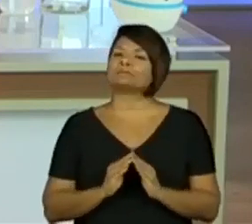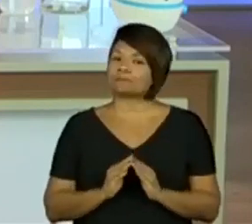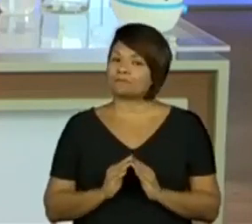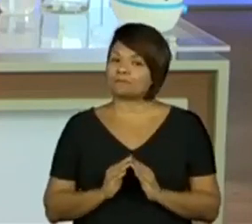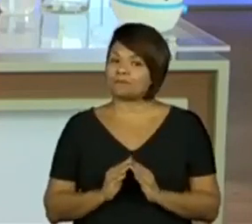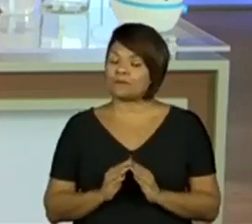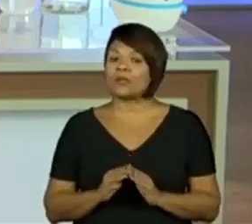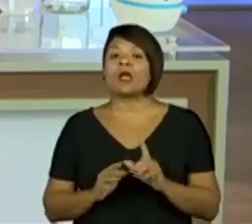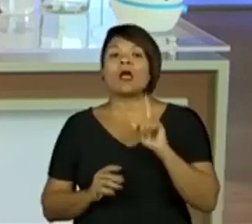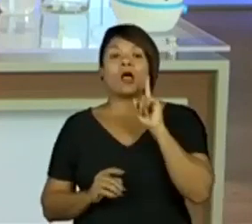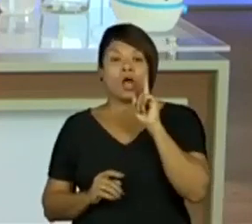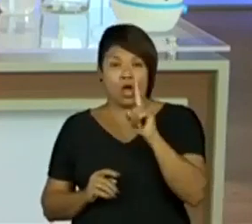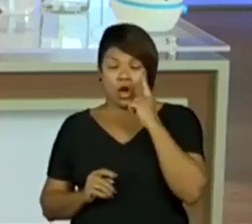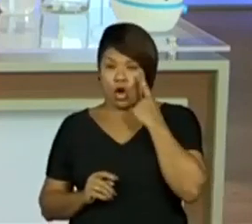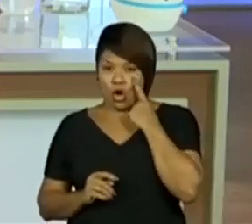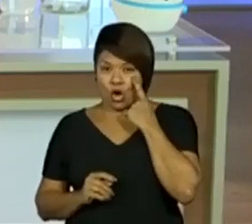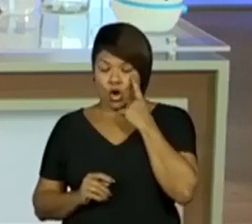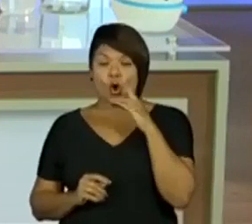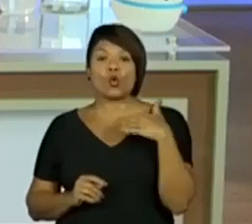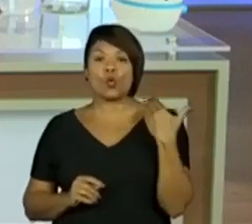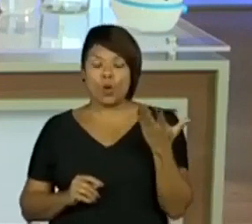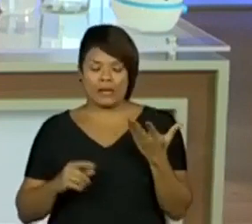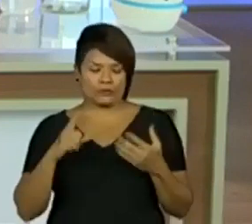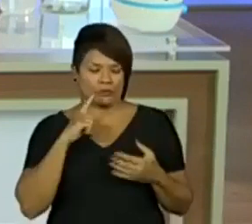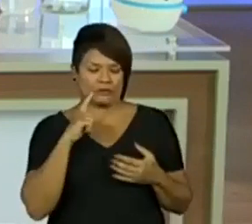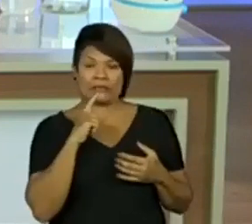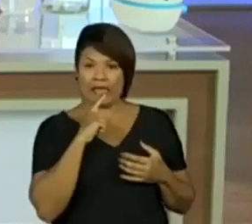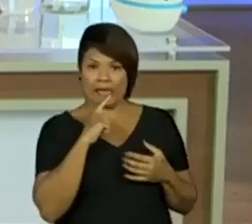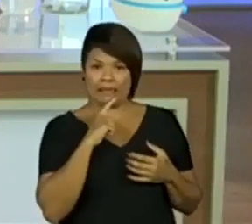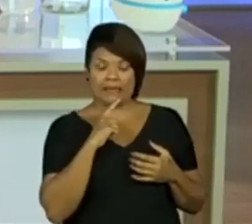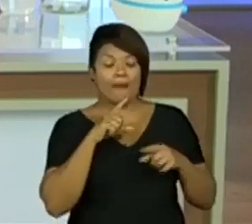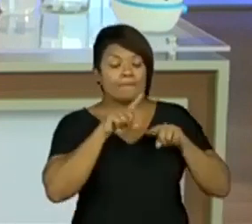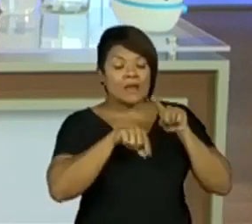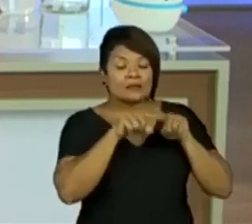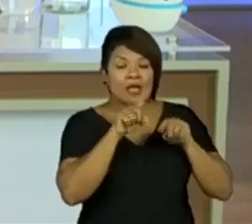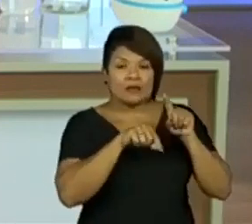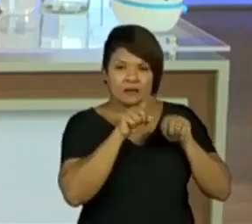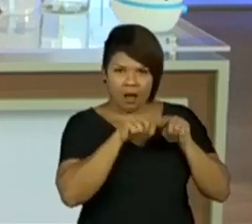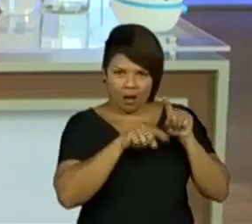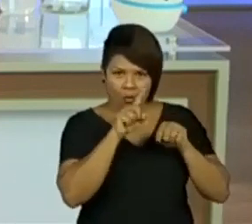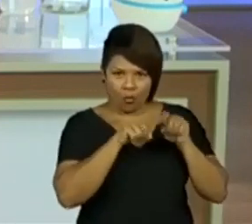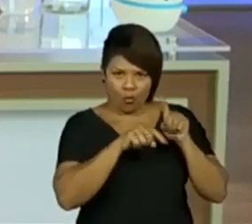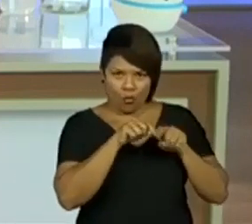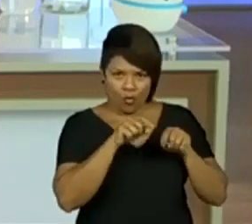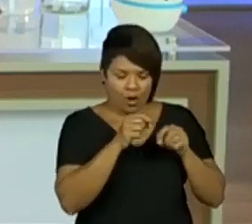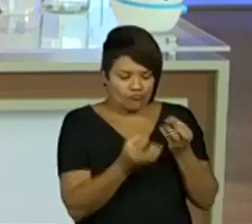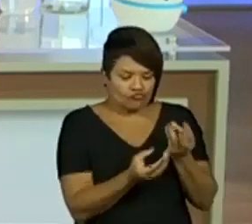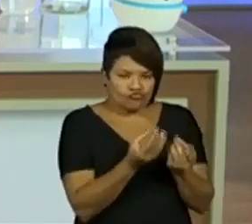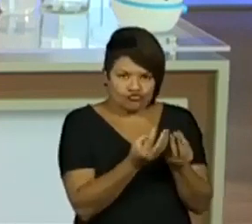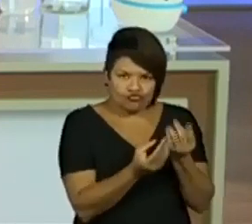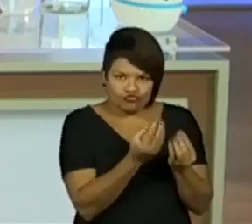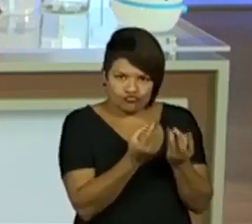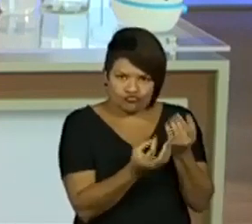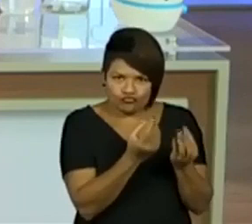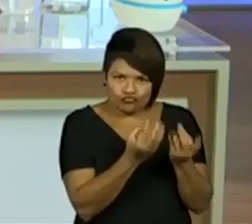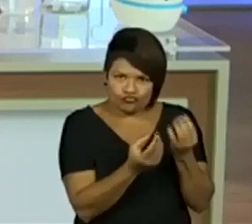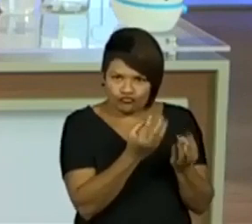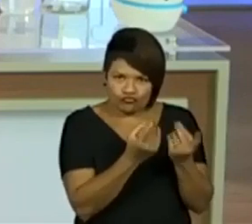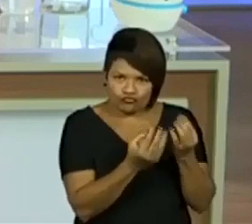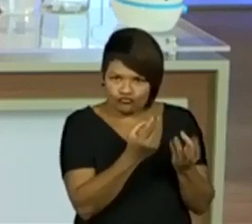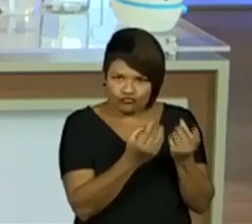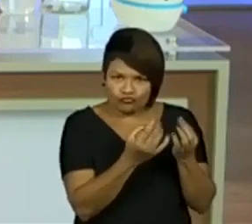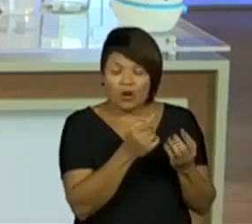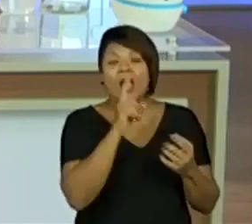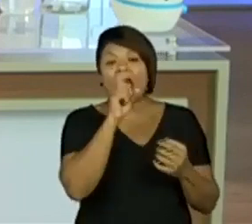A queima, quando a gente fala de queima de um material, nós estamos falando de